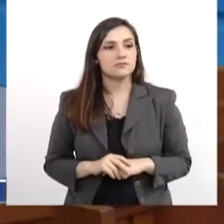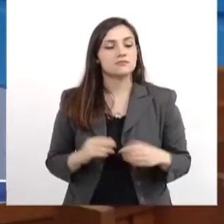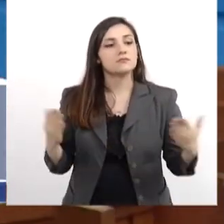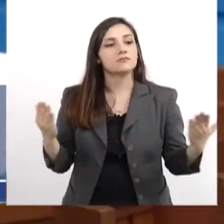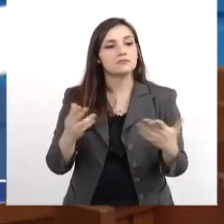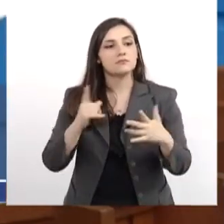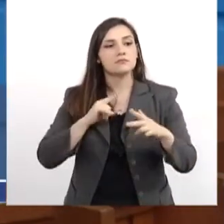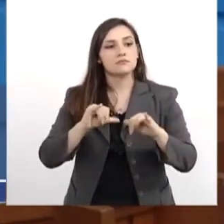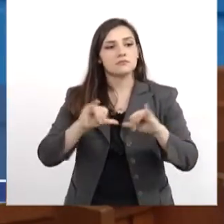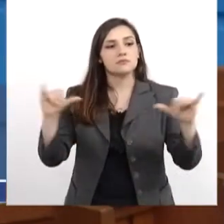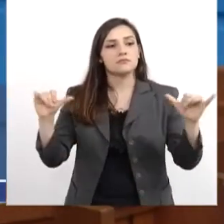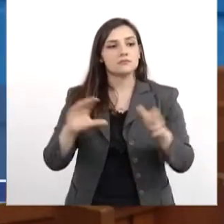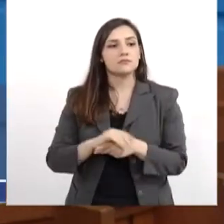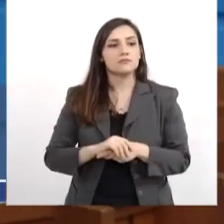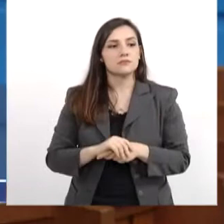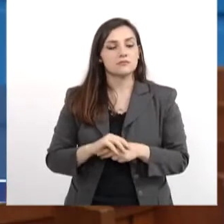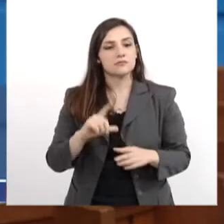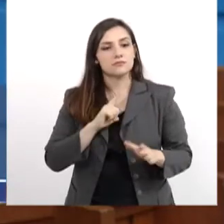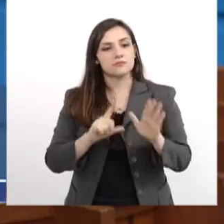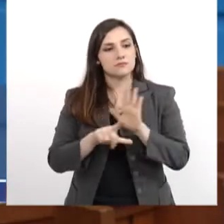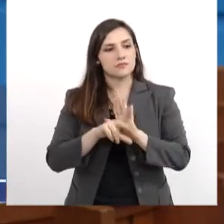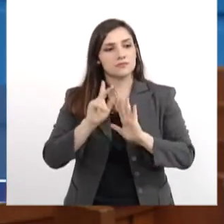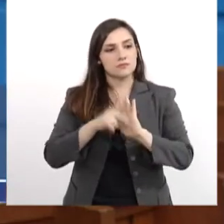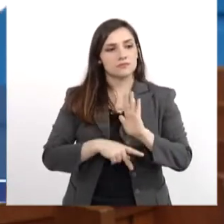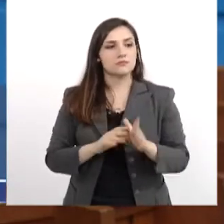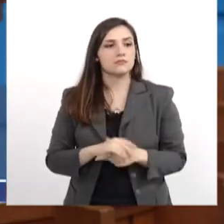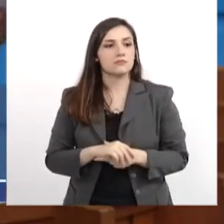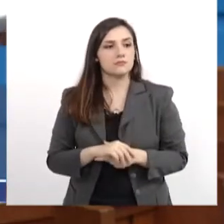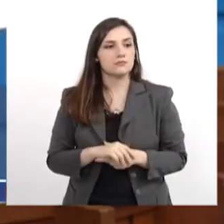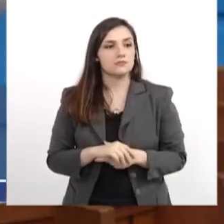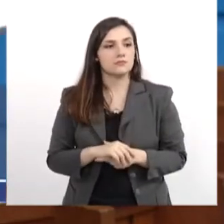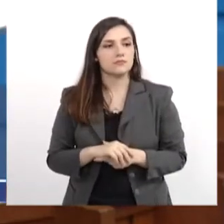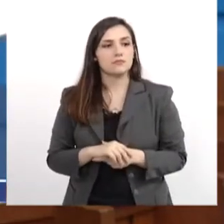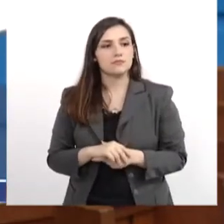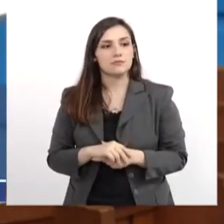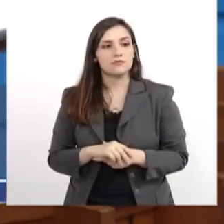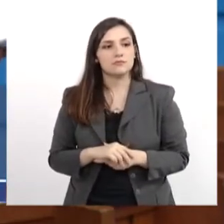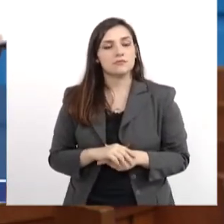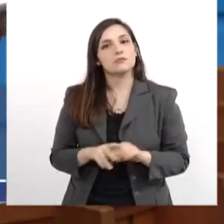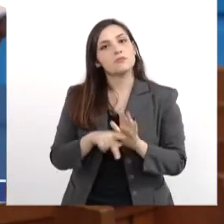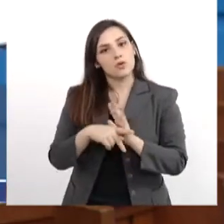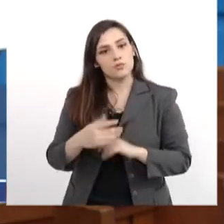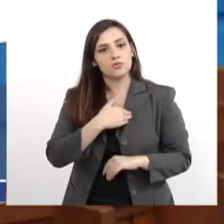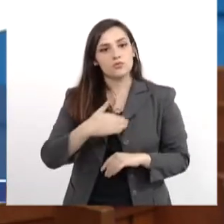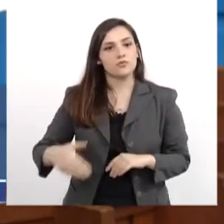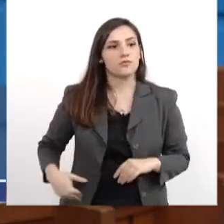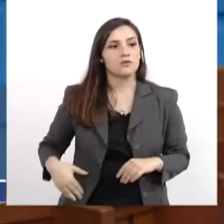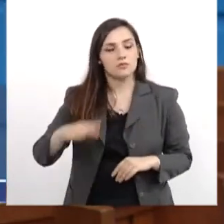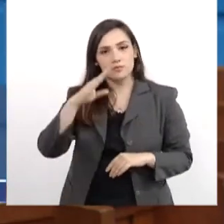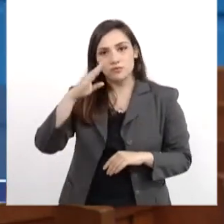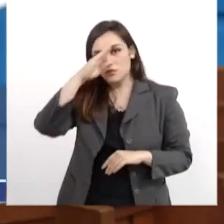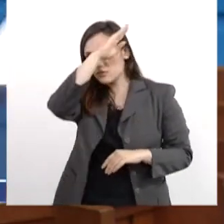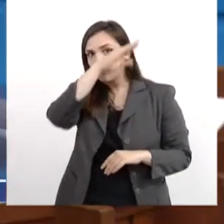notícia de um projeto de lei que foi encaminhado pelo governo Bolsonaro,